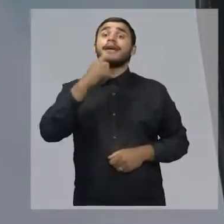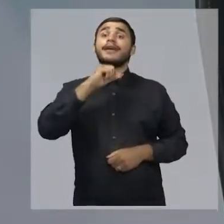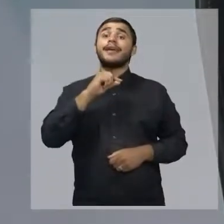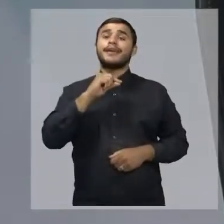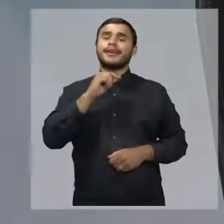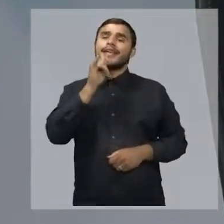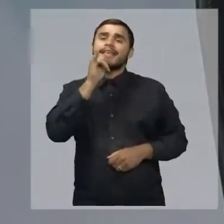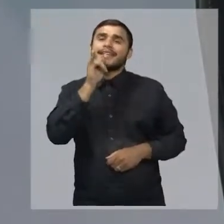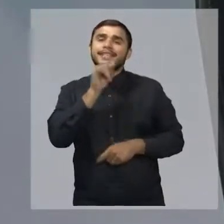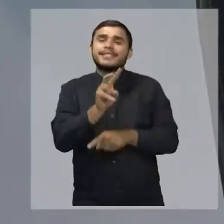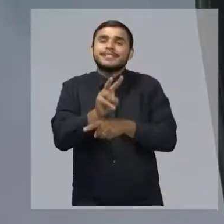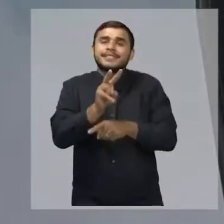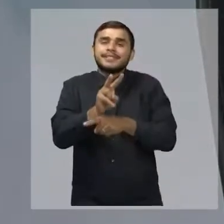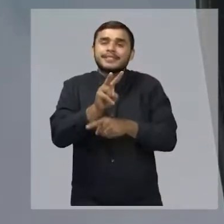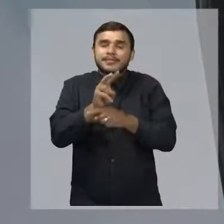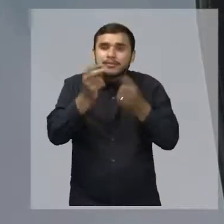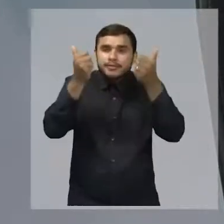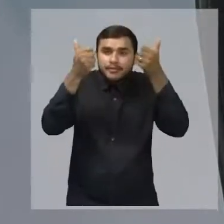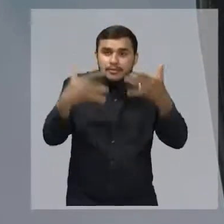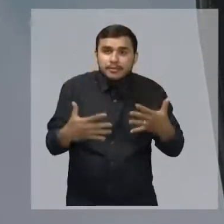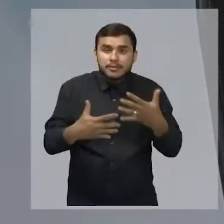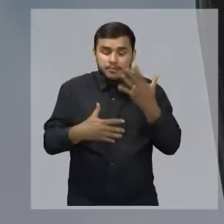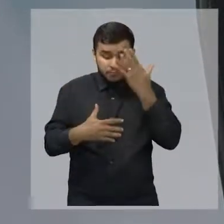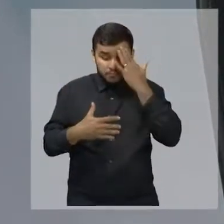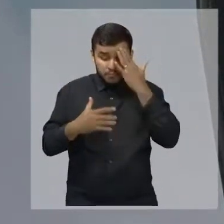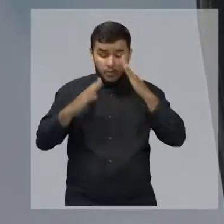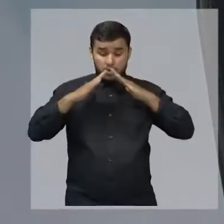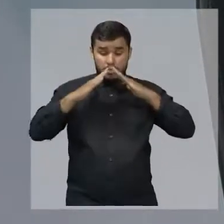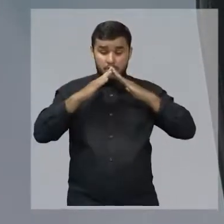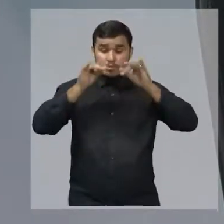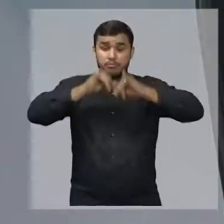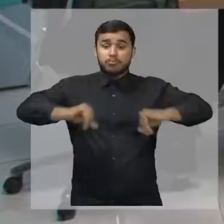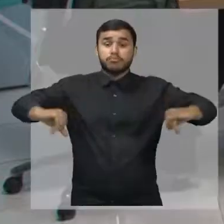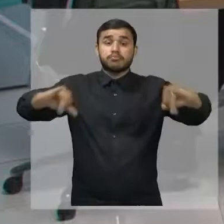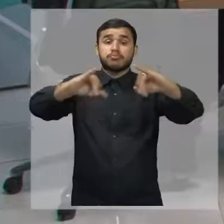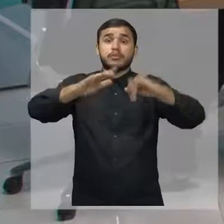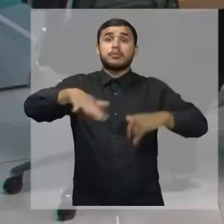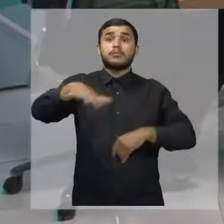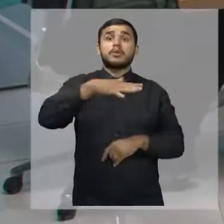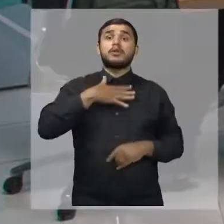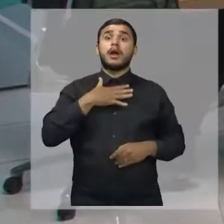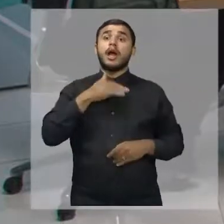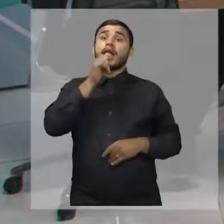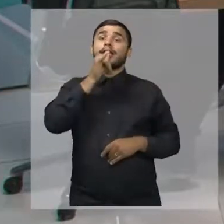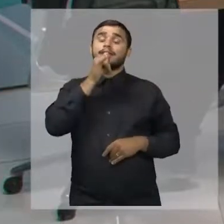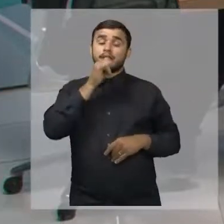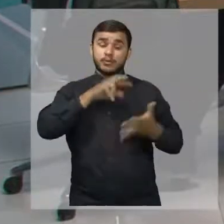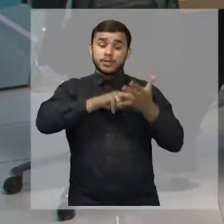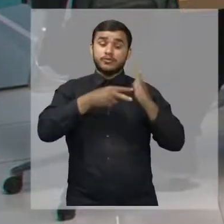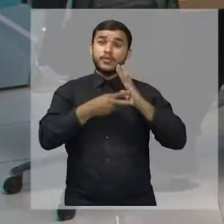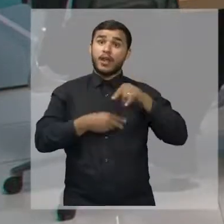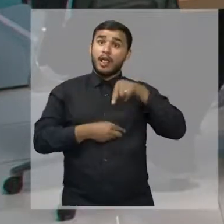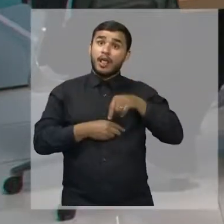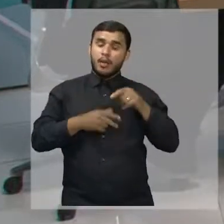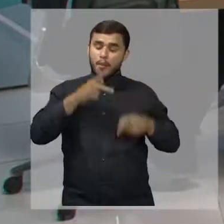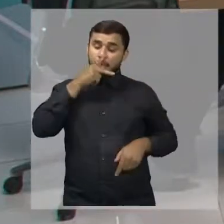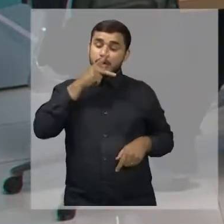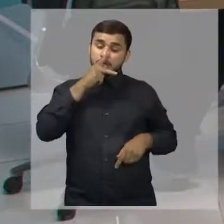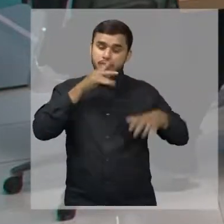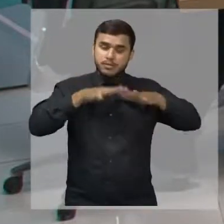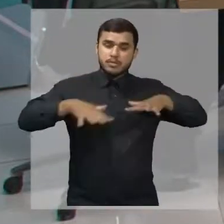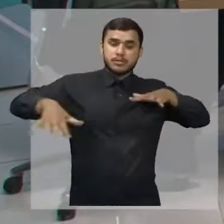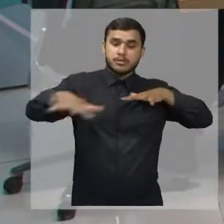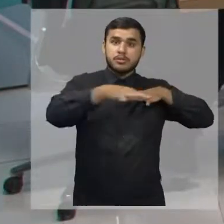é o grande poder econômico e político. Então, o partido, para chamar de seu, o proprietário do partido, né, e dentro desse partido estão